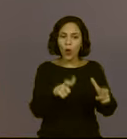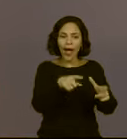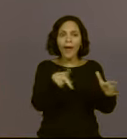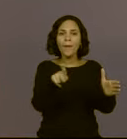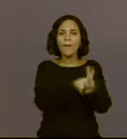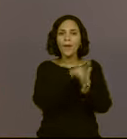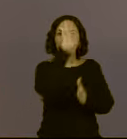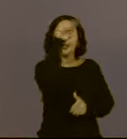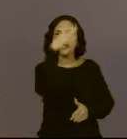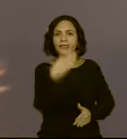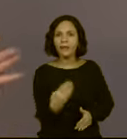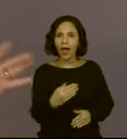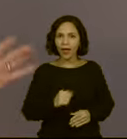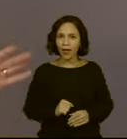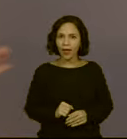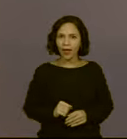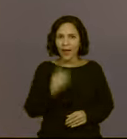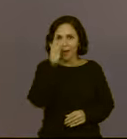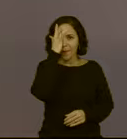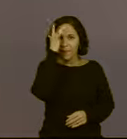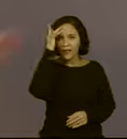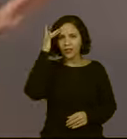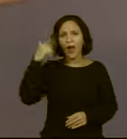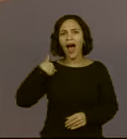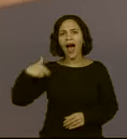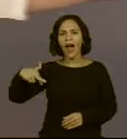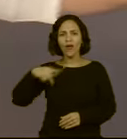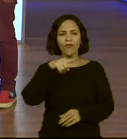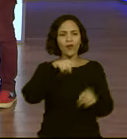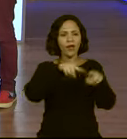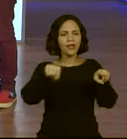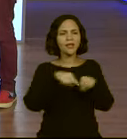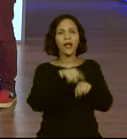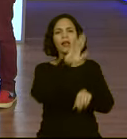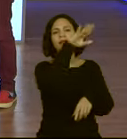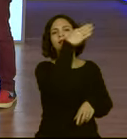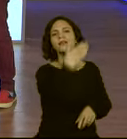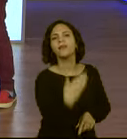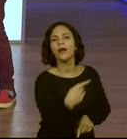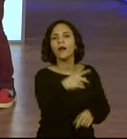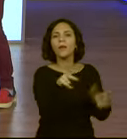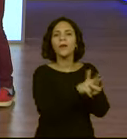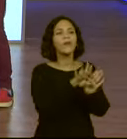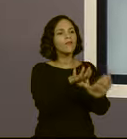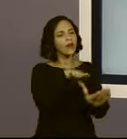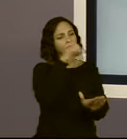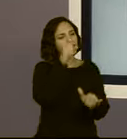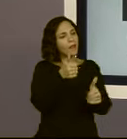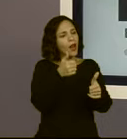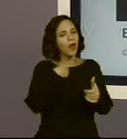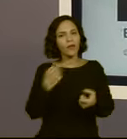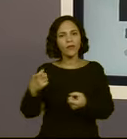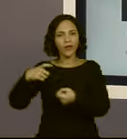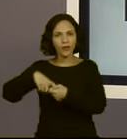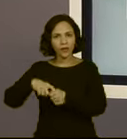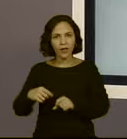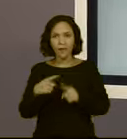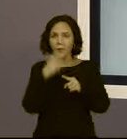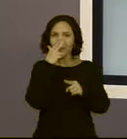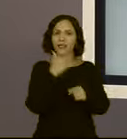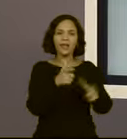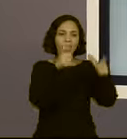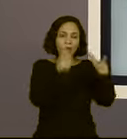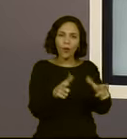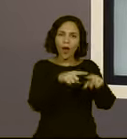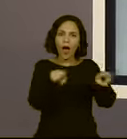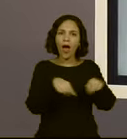pessoas a e para desmaiar né Por causa do tal do espartilho era uma sala de descanso